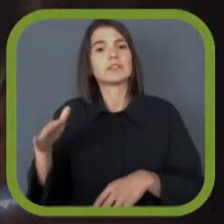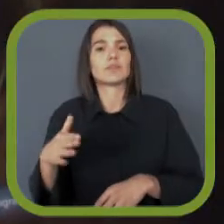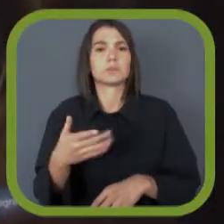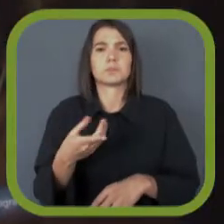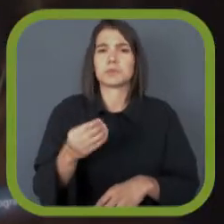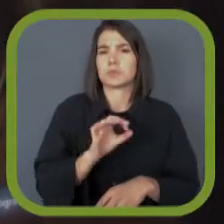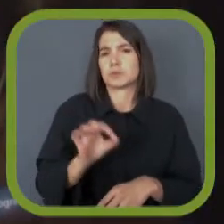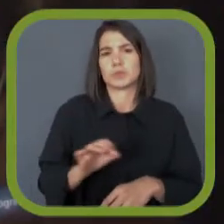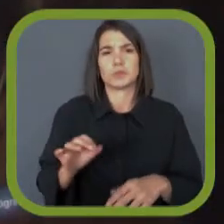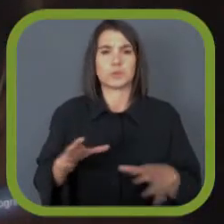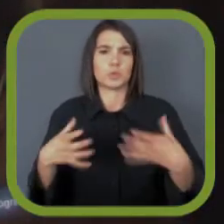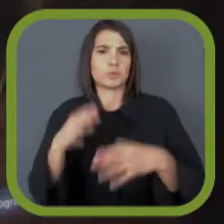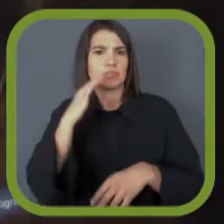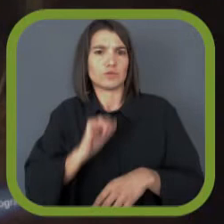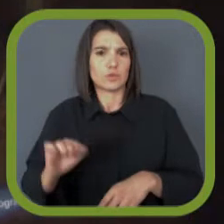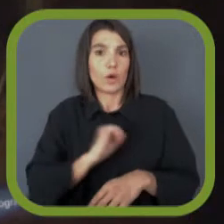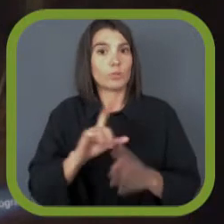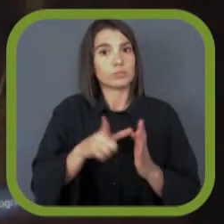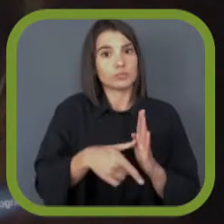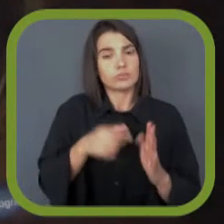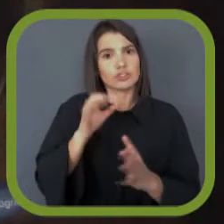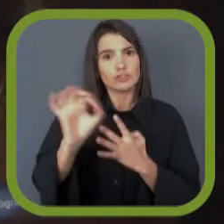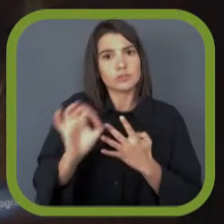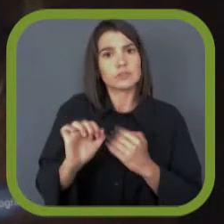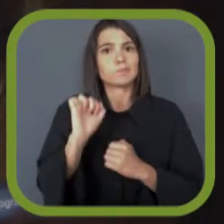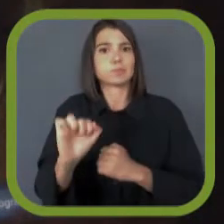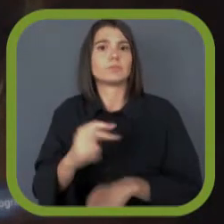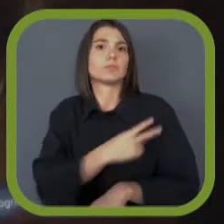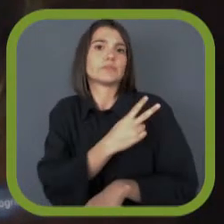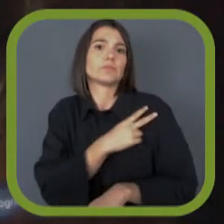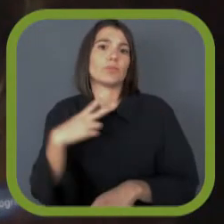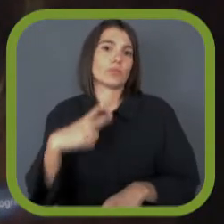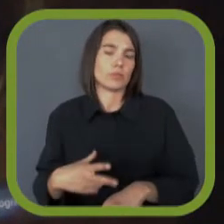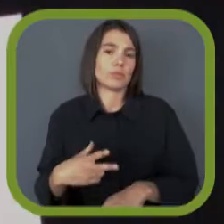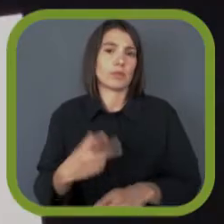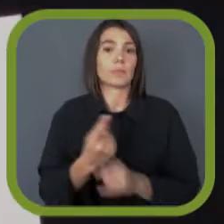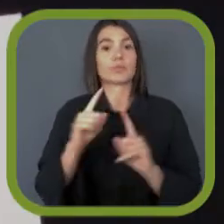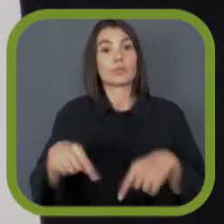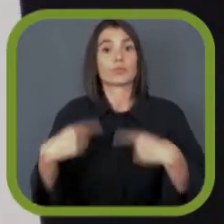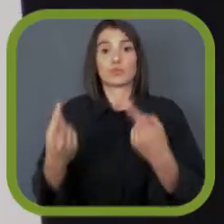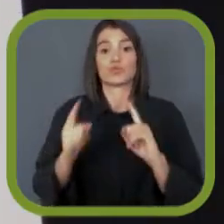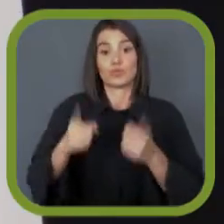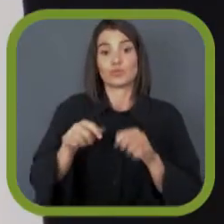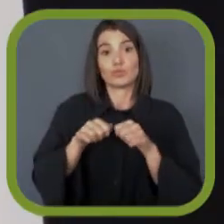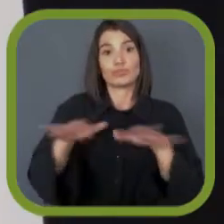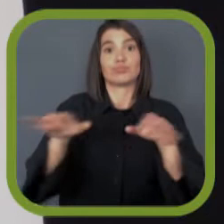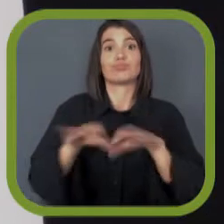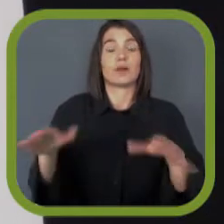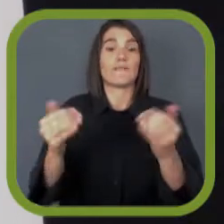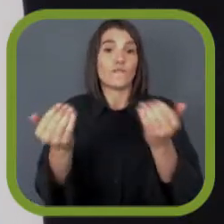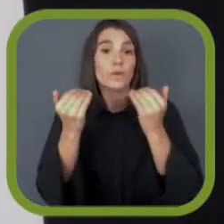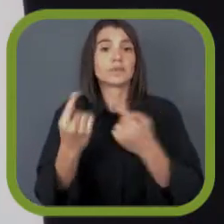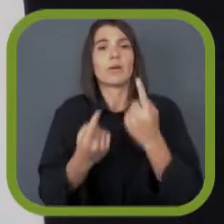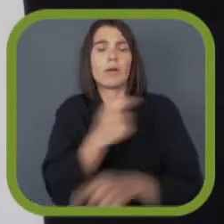que 90% do nosso corpo científico, dos projetos mais concretos, acabou por ser das universidades portuguesas. Depois, quando começaram a sair as